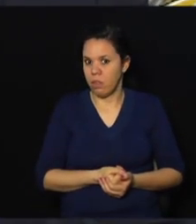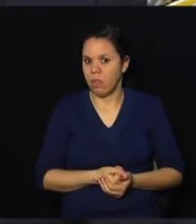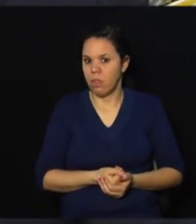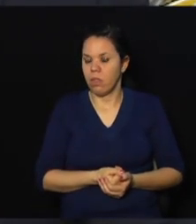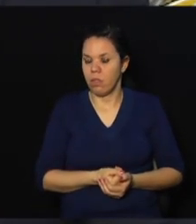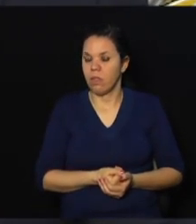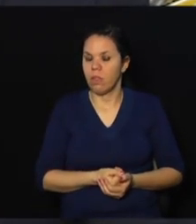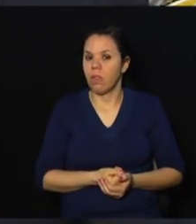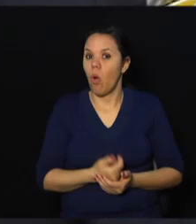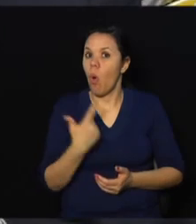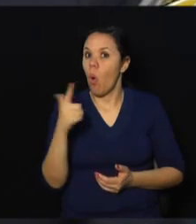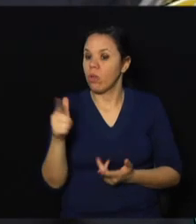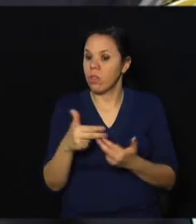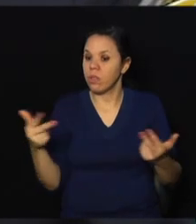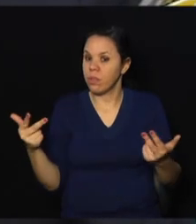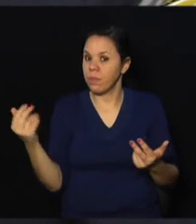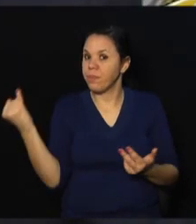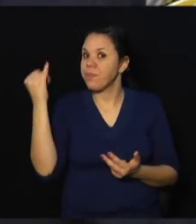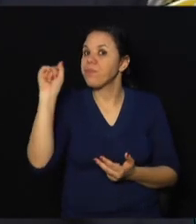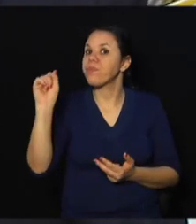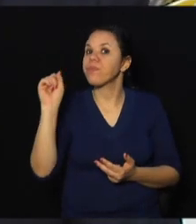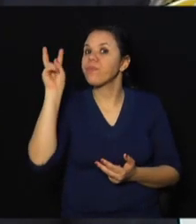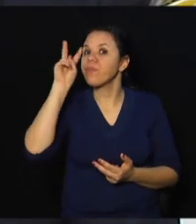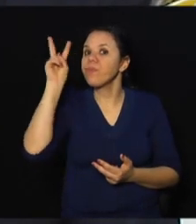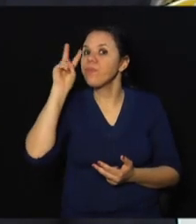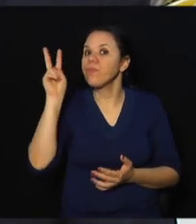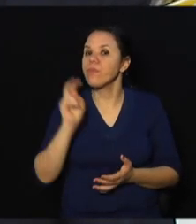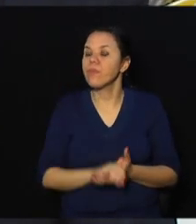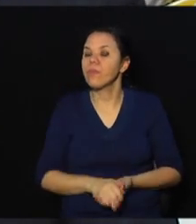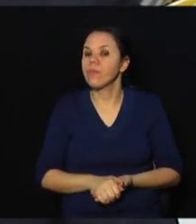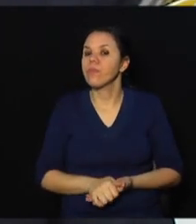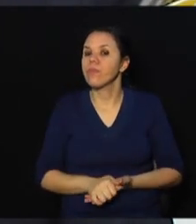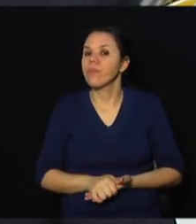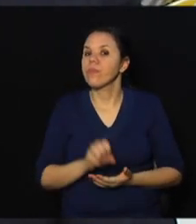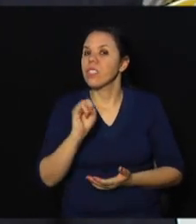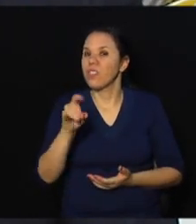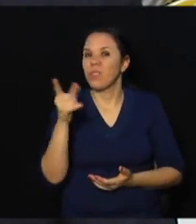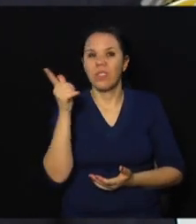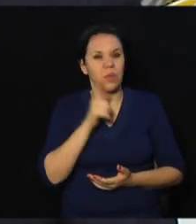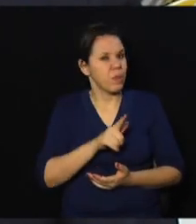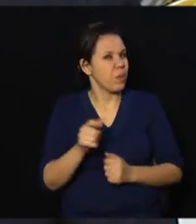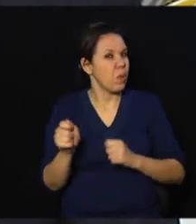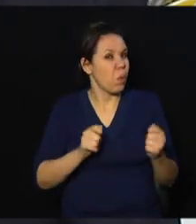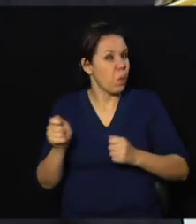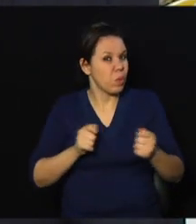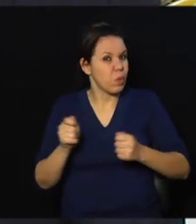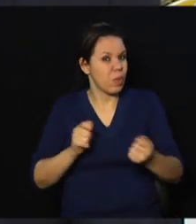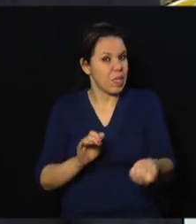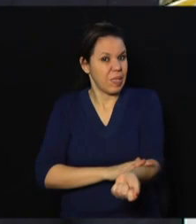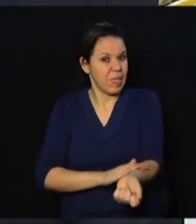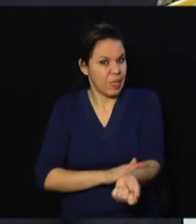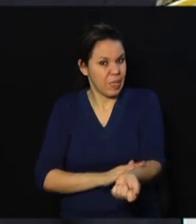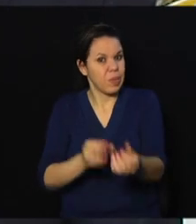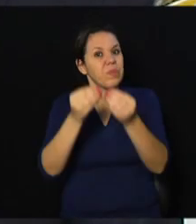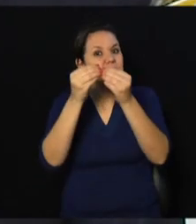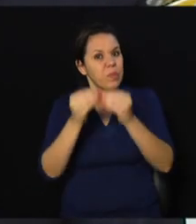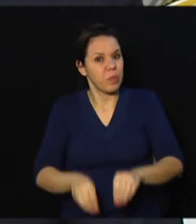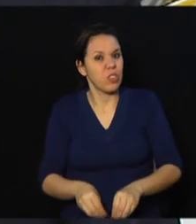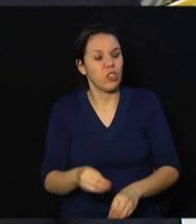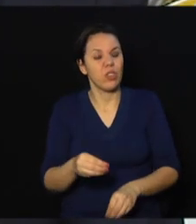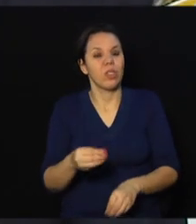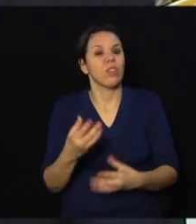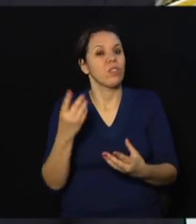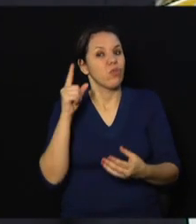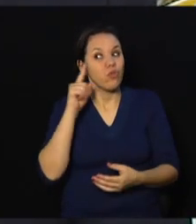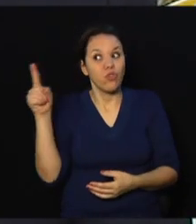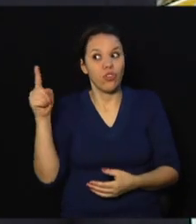ponto extremamente importante que é sempre bom lembrar, porque se não for feito um controle com estresse, isso vai prejudicar muito no dia da